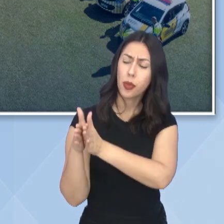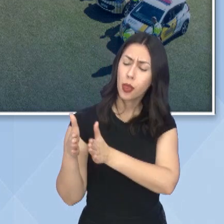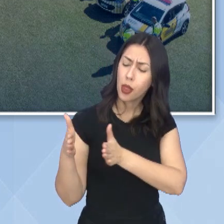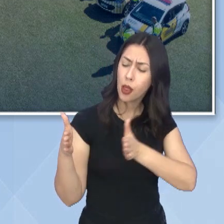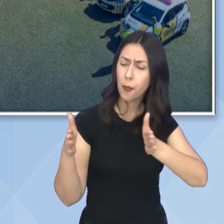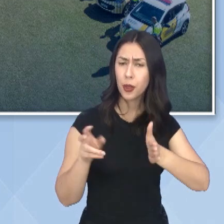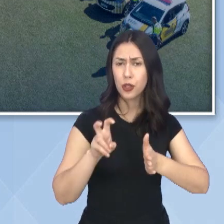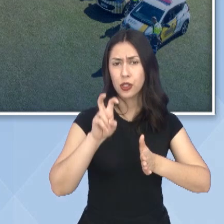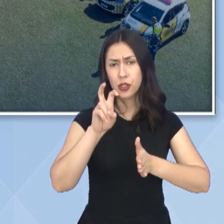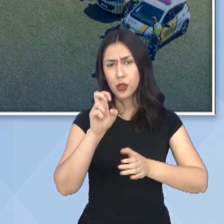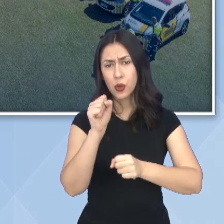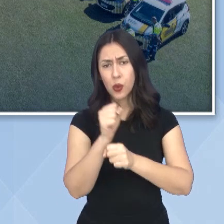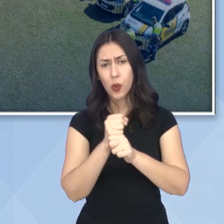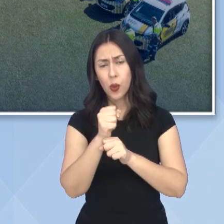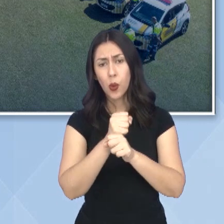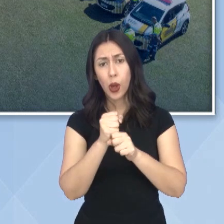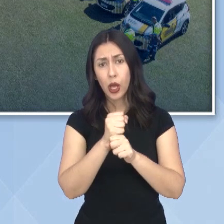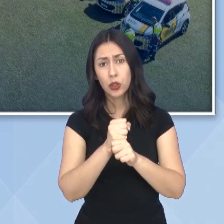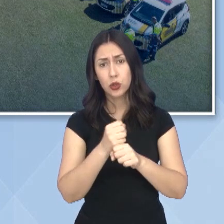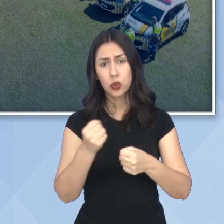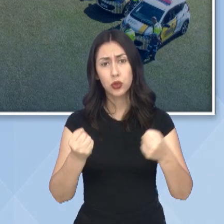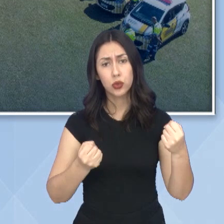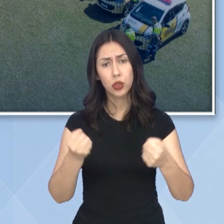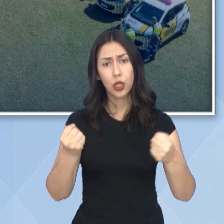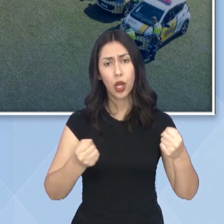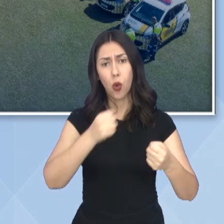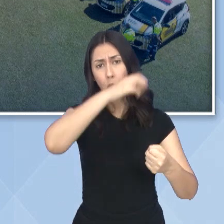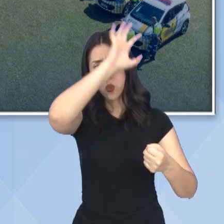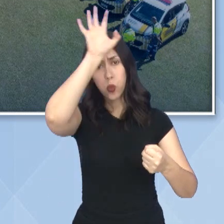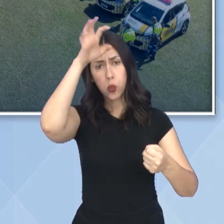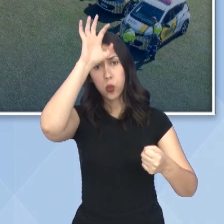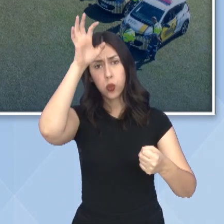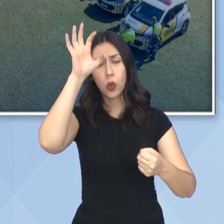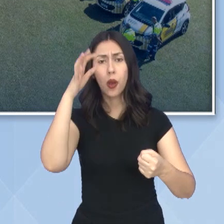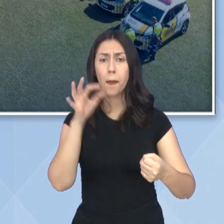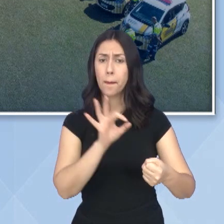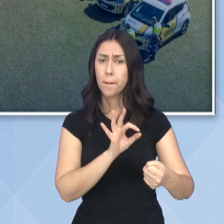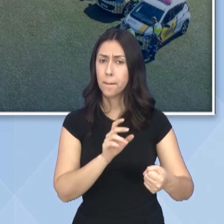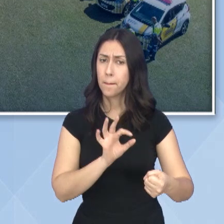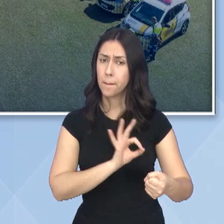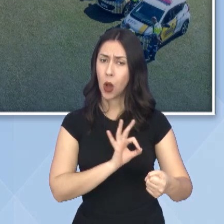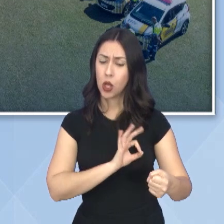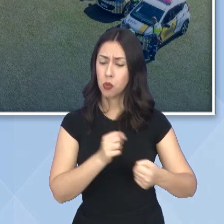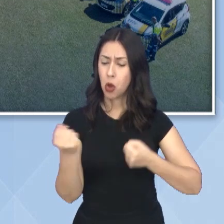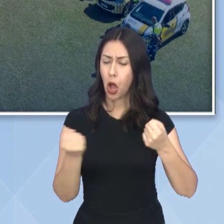5 anos de viaturas elétricas, o quanto que o município já conseguiu